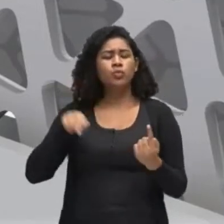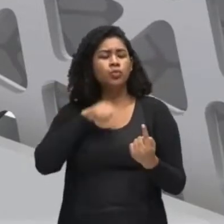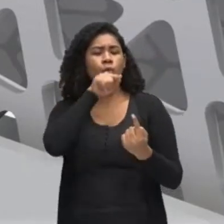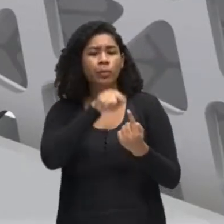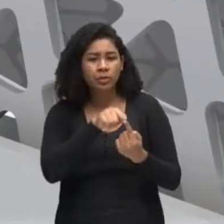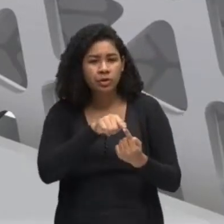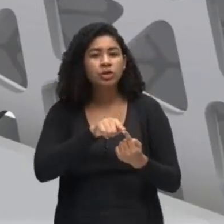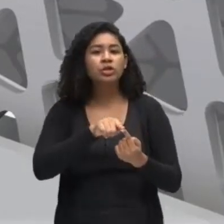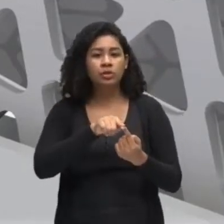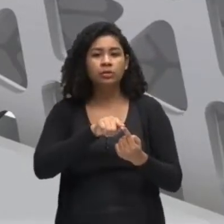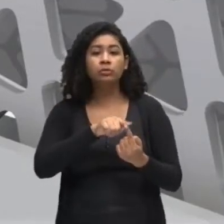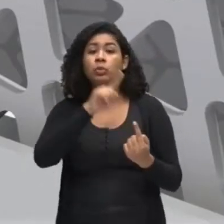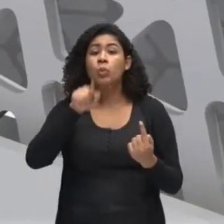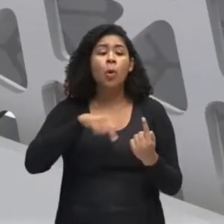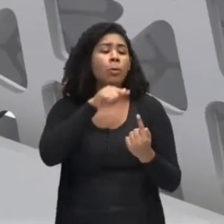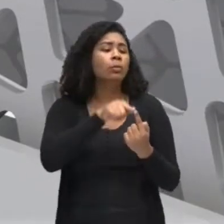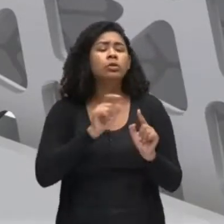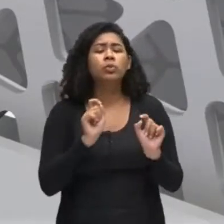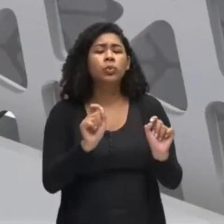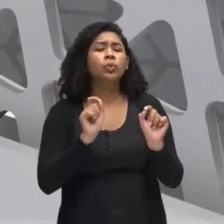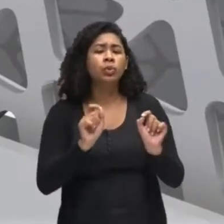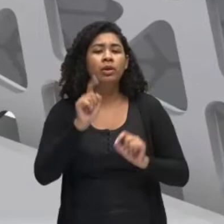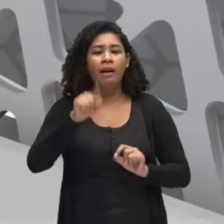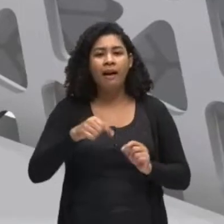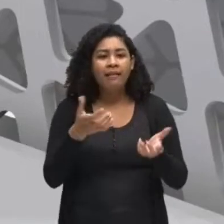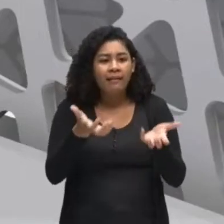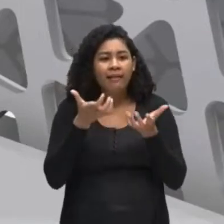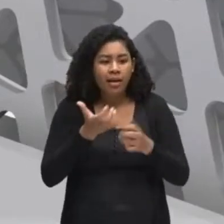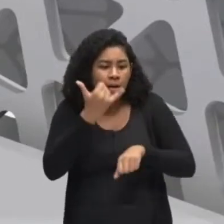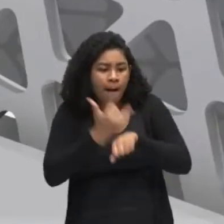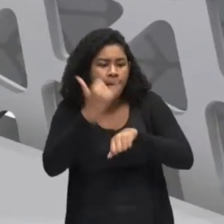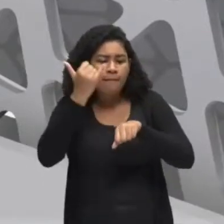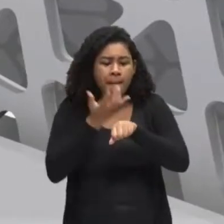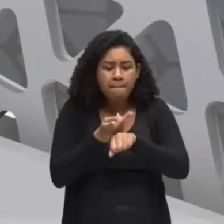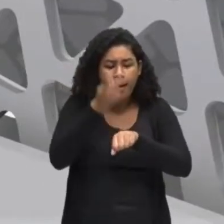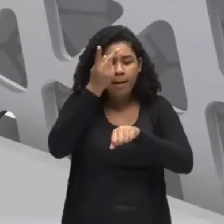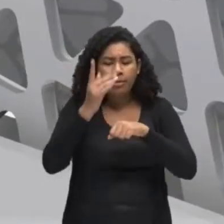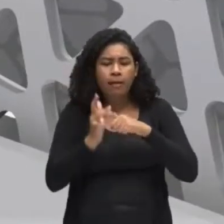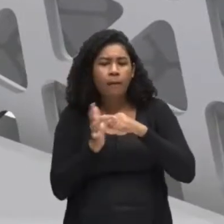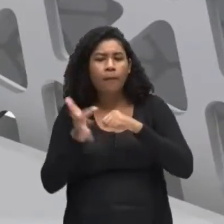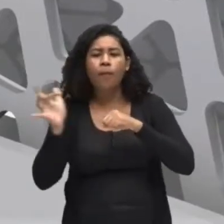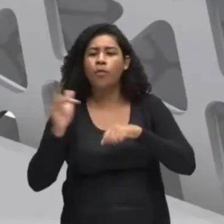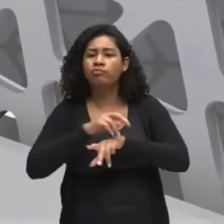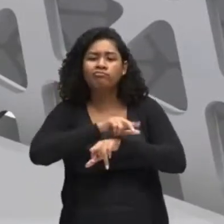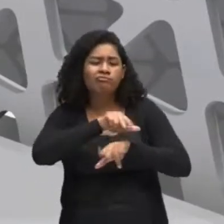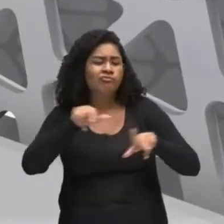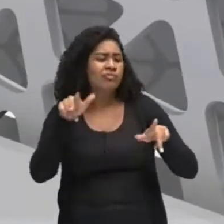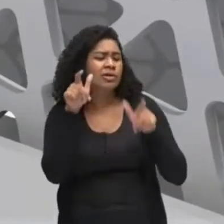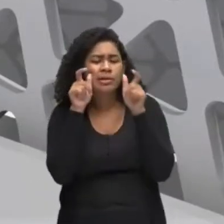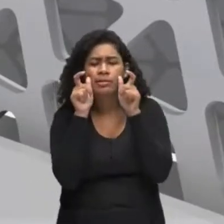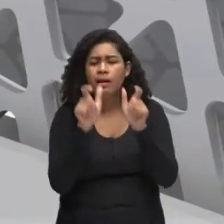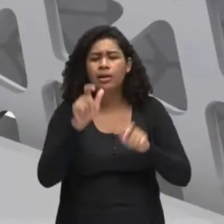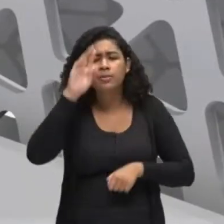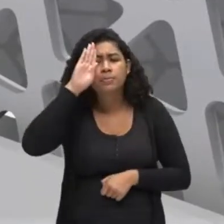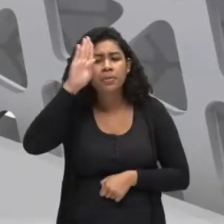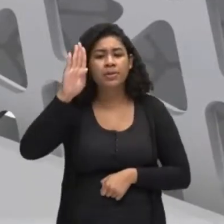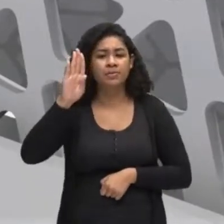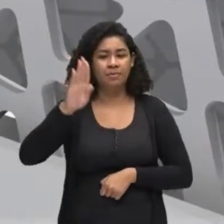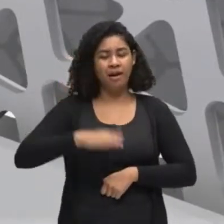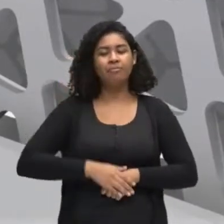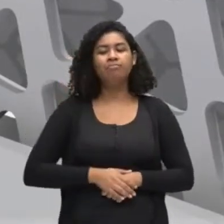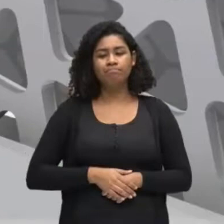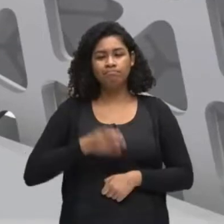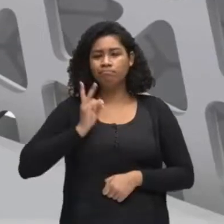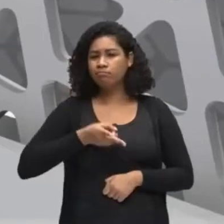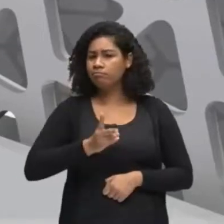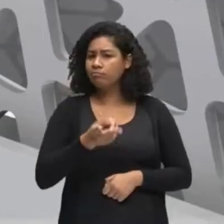era justamente a procura, a ideia do metalismo, ou seja, na sua visão, a sua exploração estava voltada